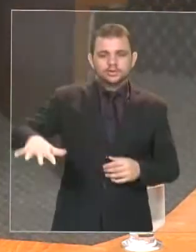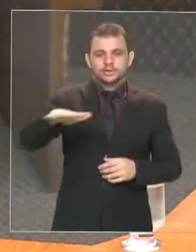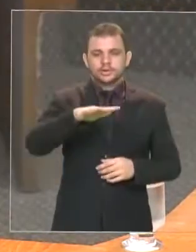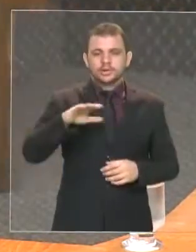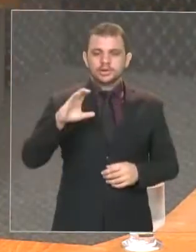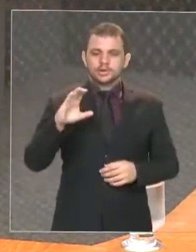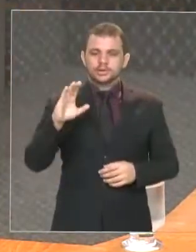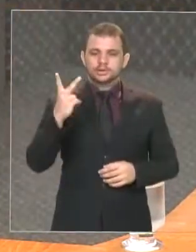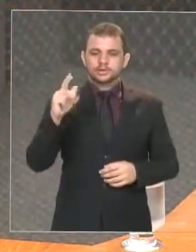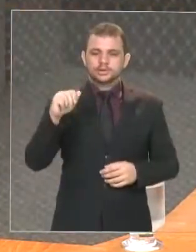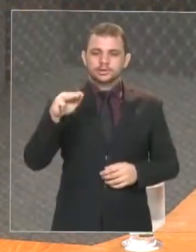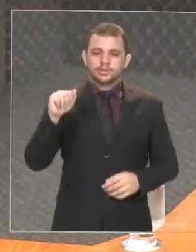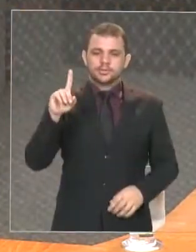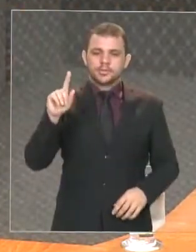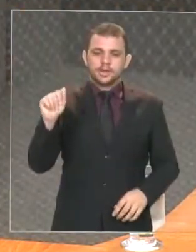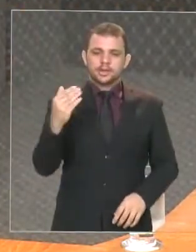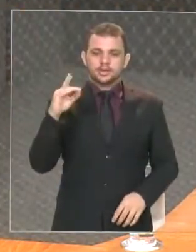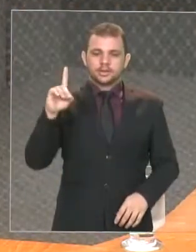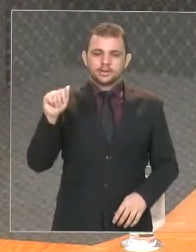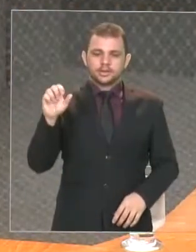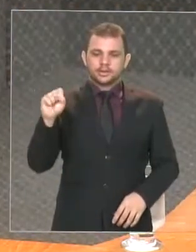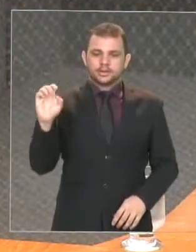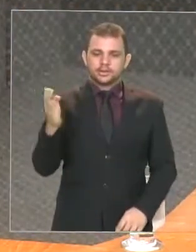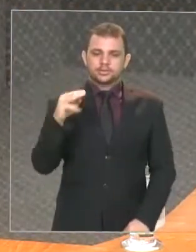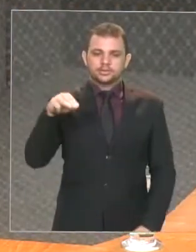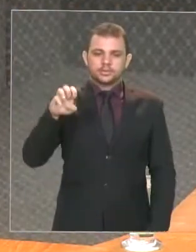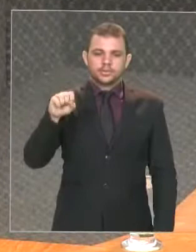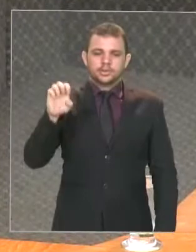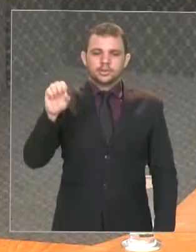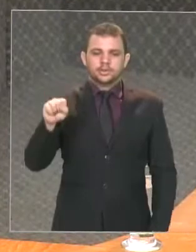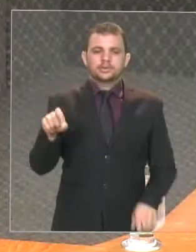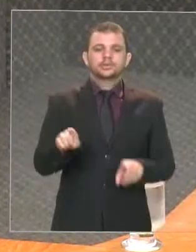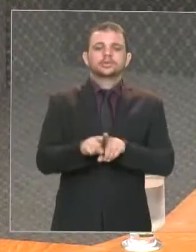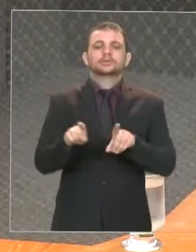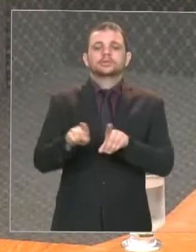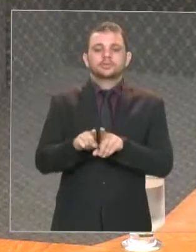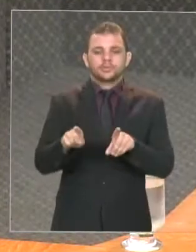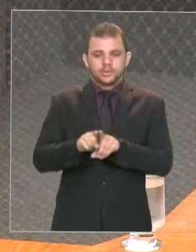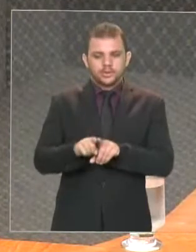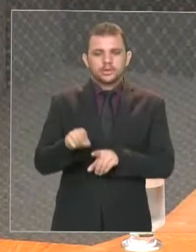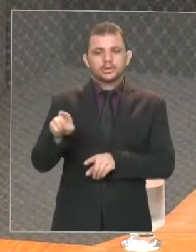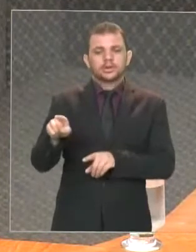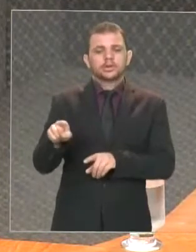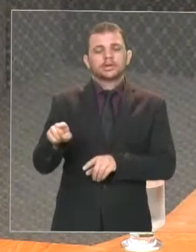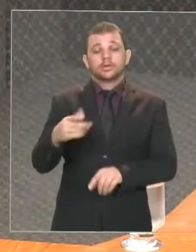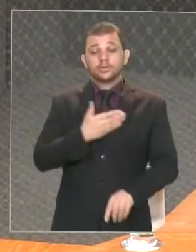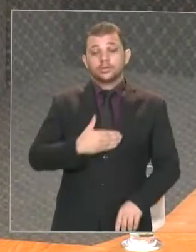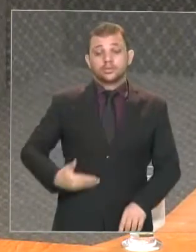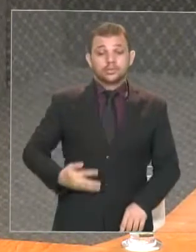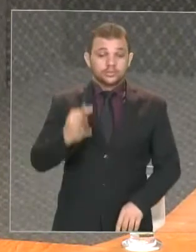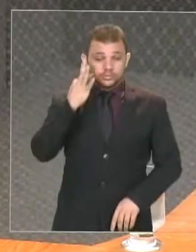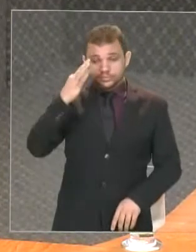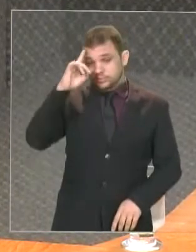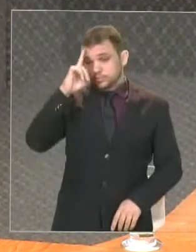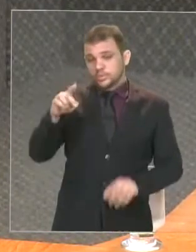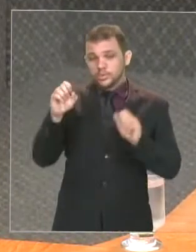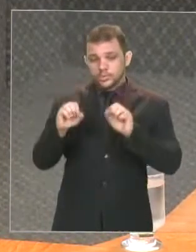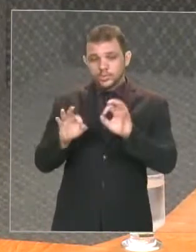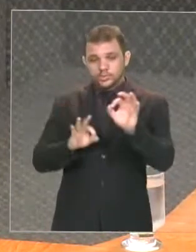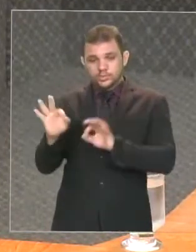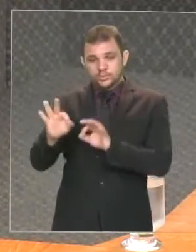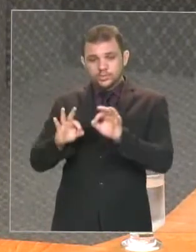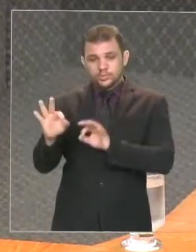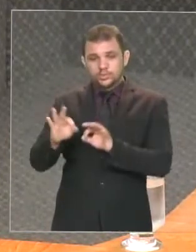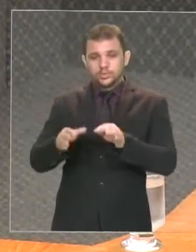referência do turismo na nossa região, que recebeu também a ordem de serviço do governador Flávio Dino para a pavimentação